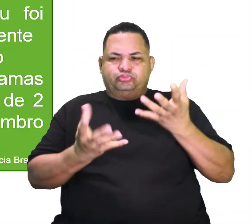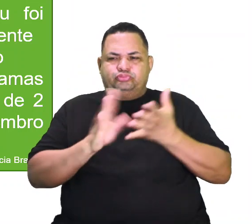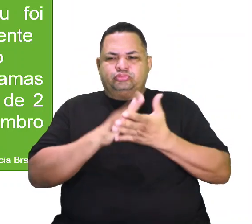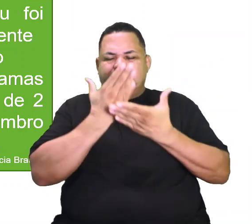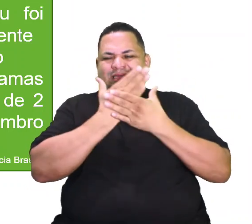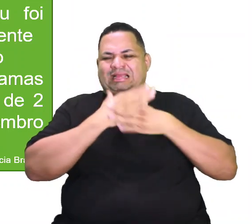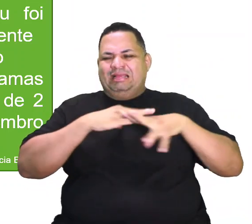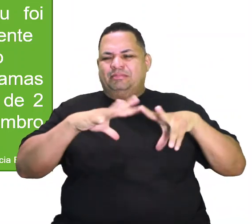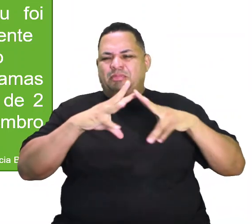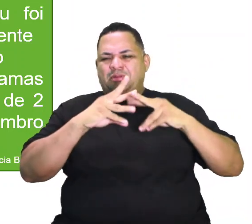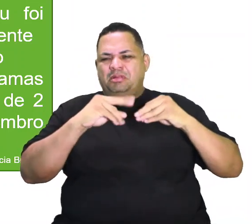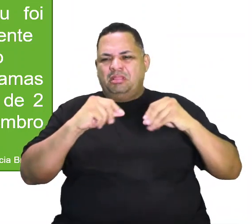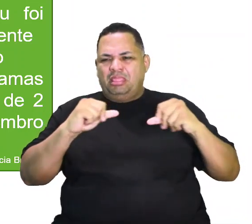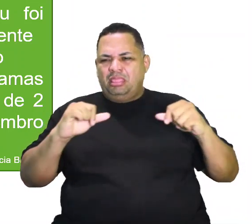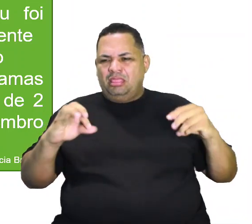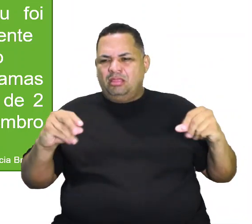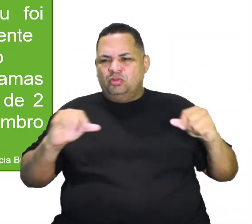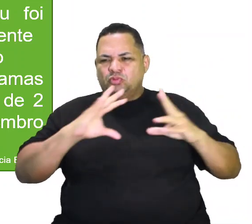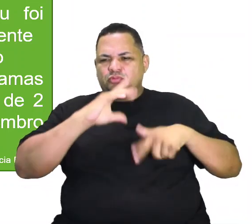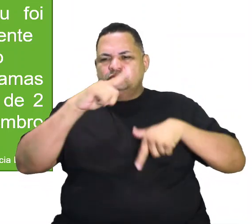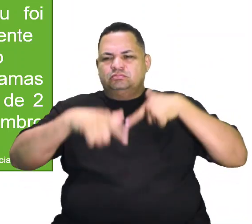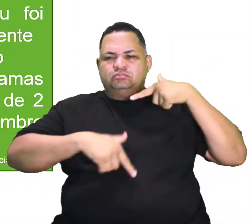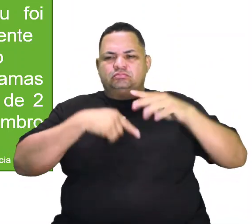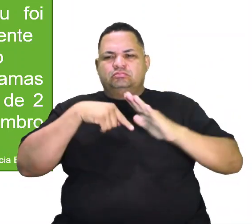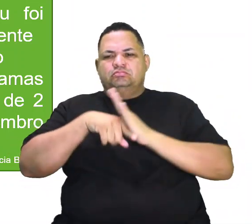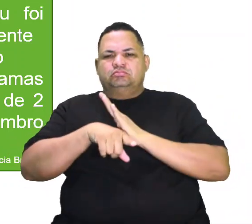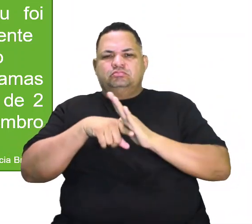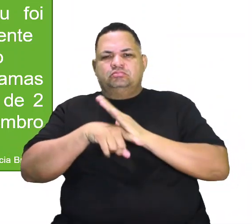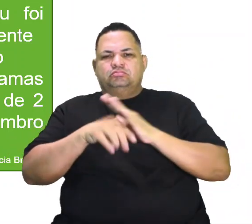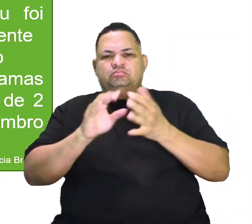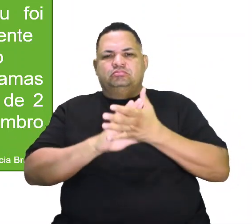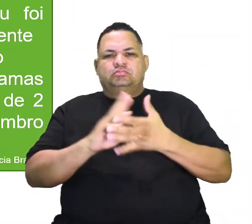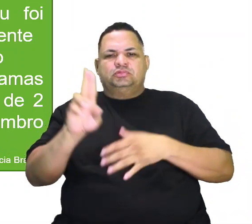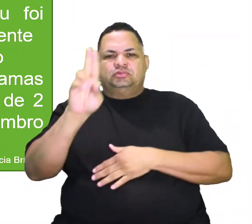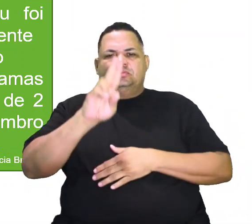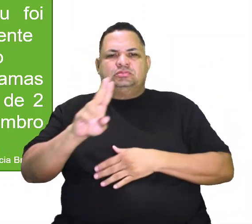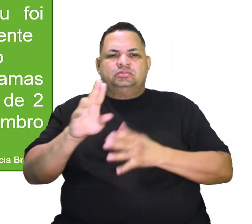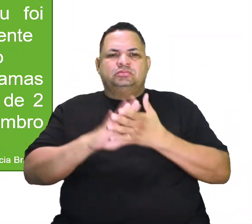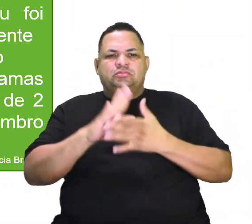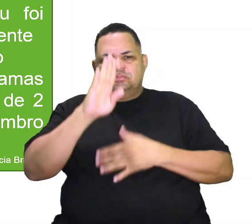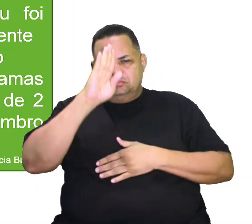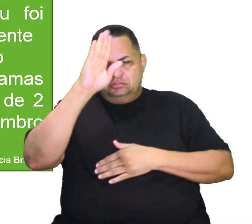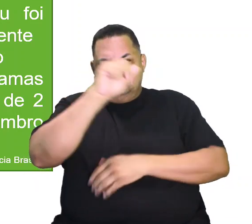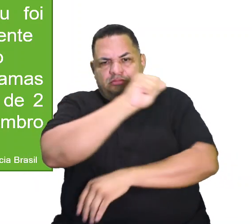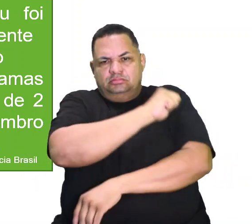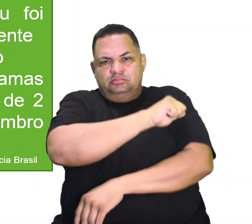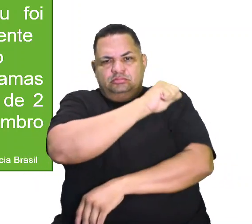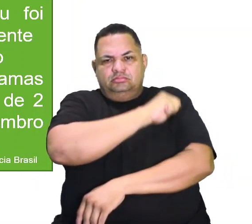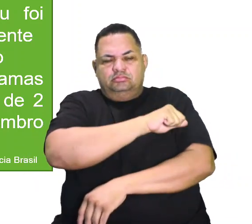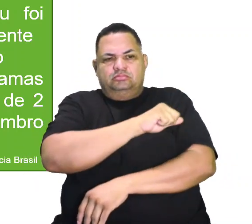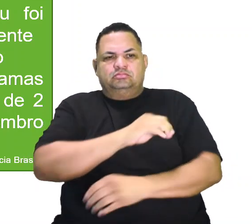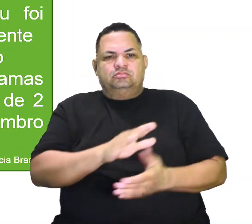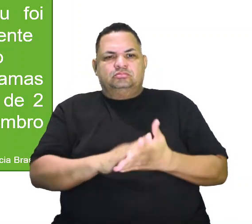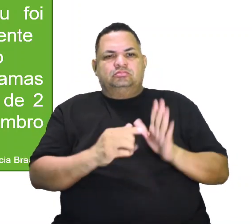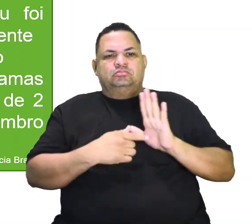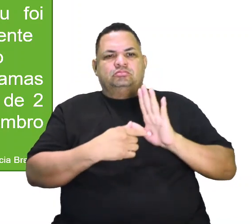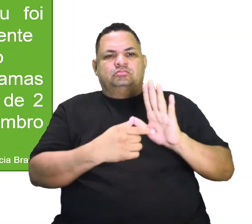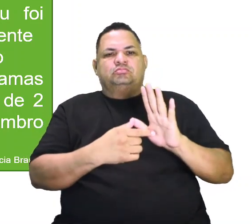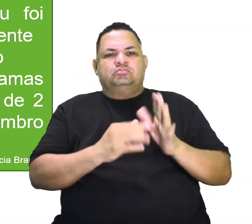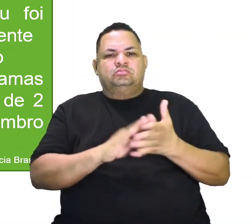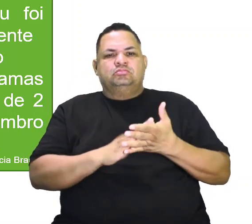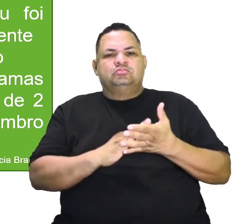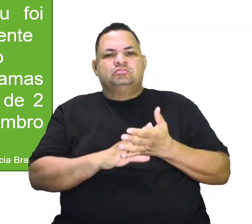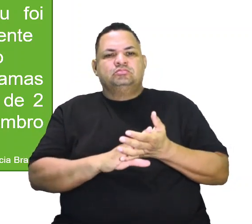Houve um incêndio que destruiu parte, né, dos trabalhos, das pesquisas das universidades, somente do